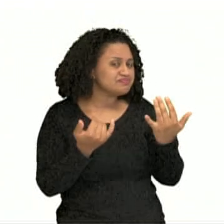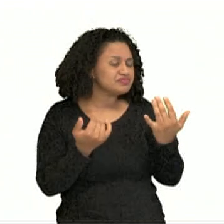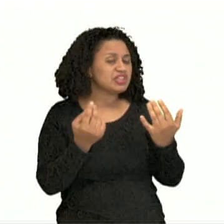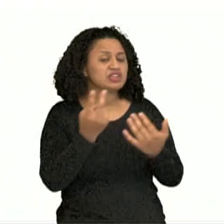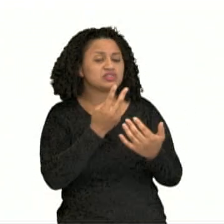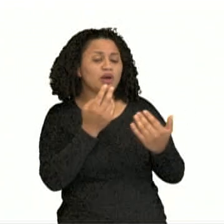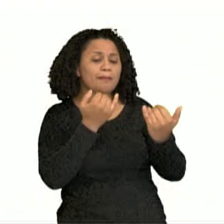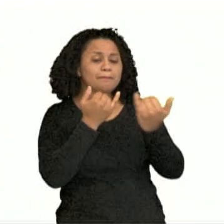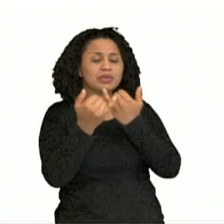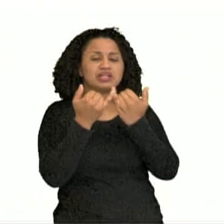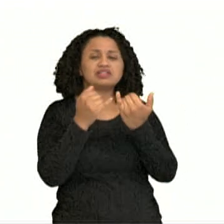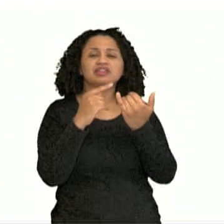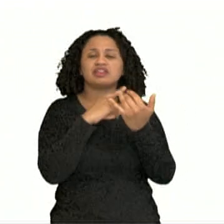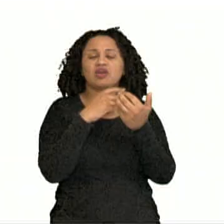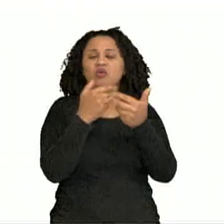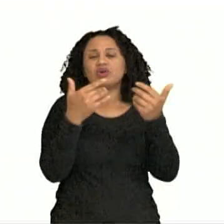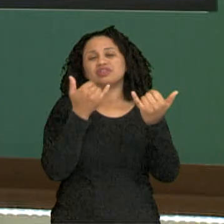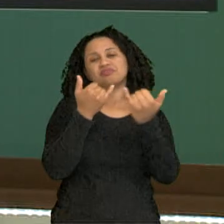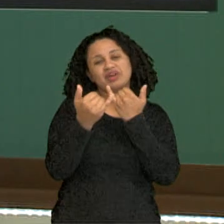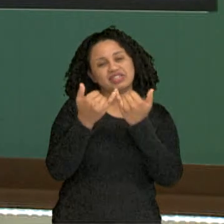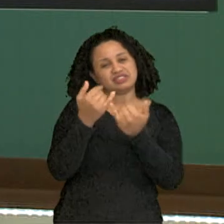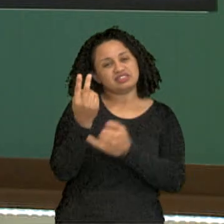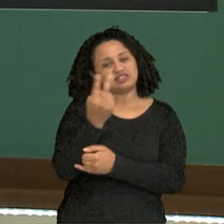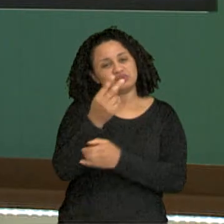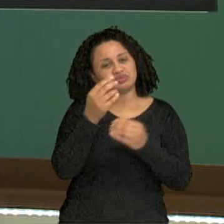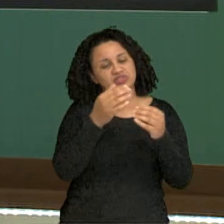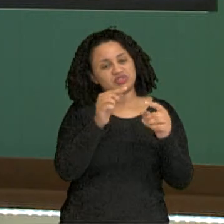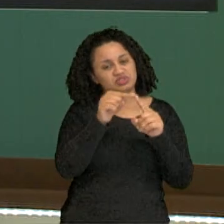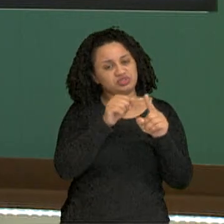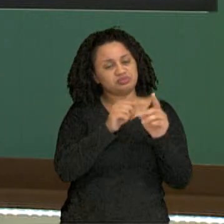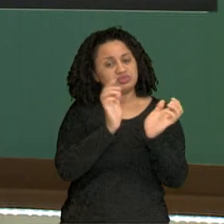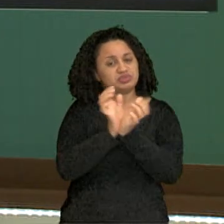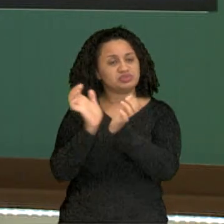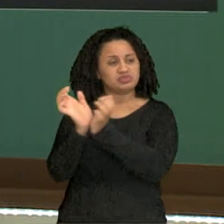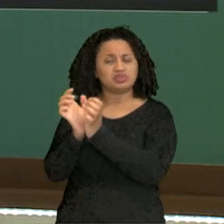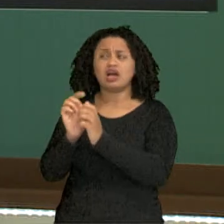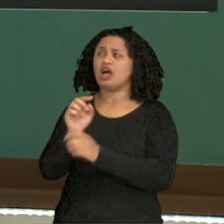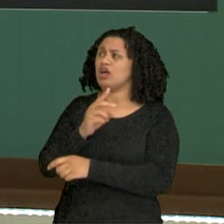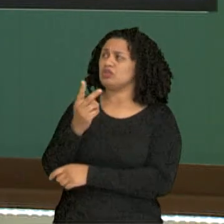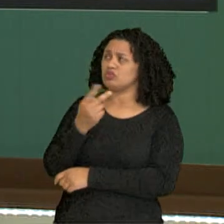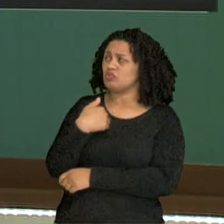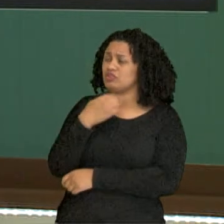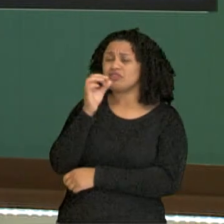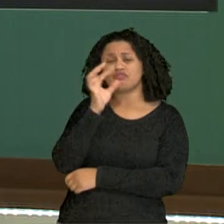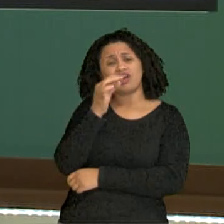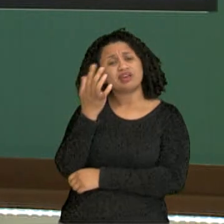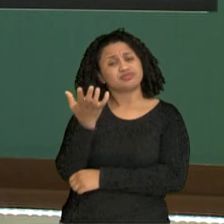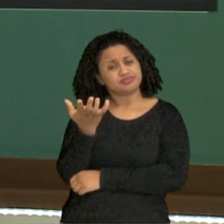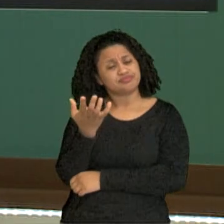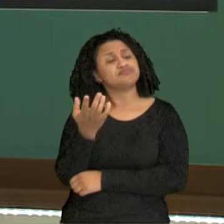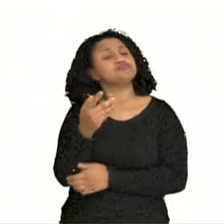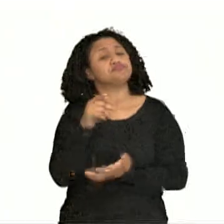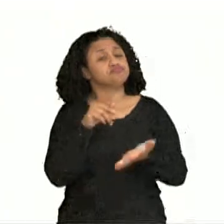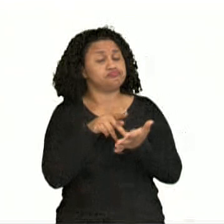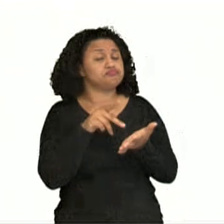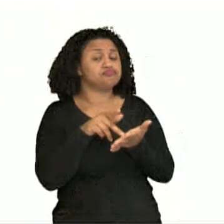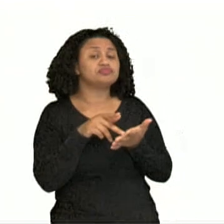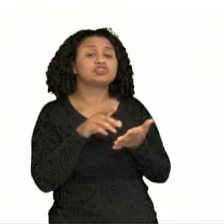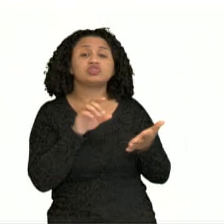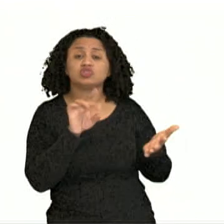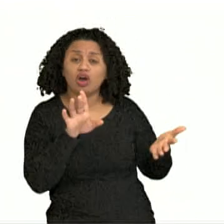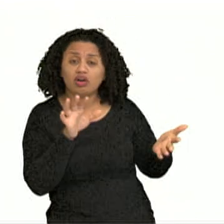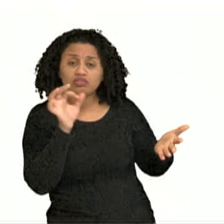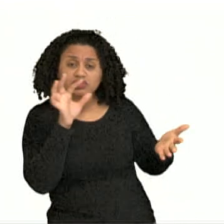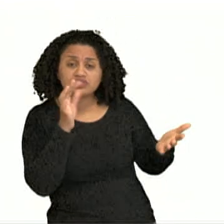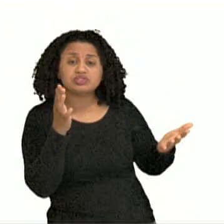que essas plantas têm alguma coisa em comum? Ah, Fabiana, elas são verdes. Isso é verdade. O que mais elas